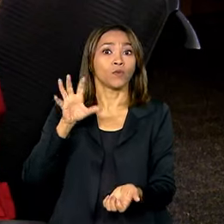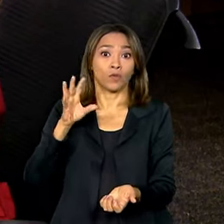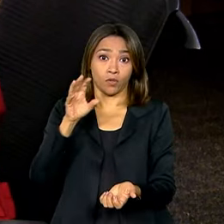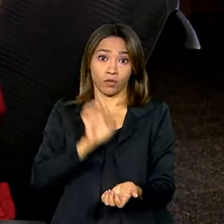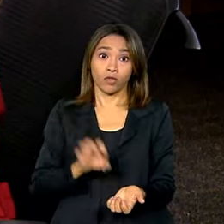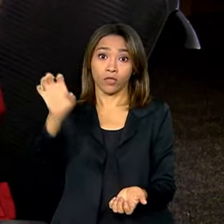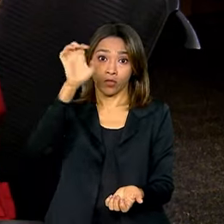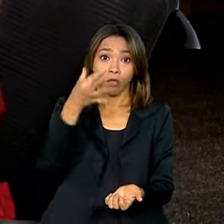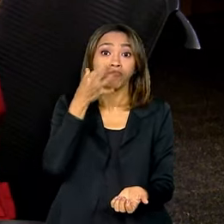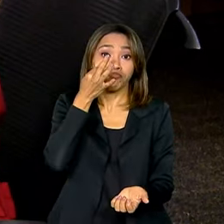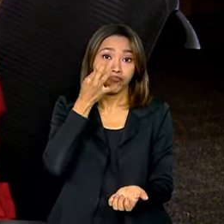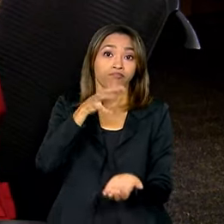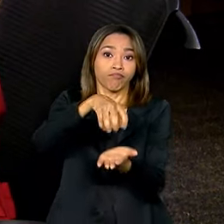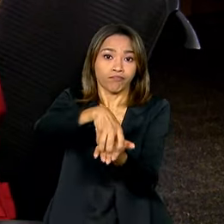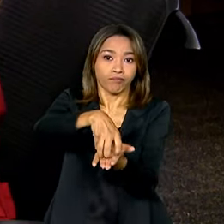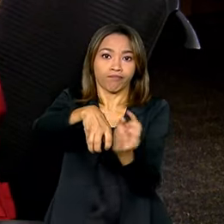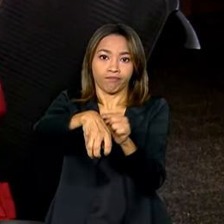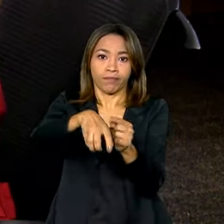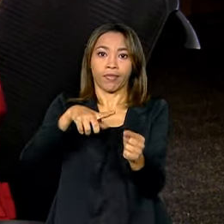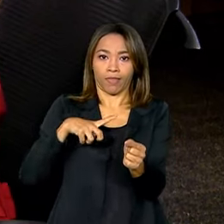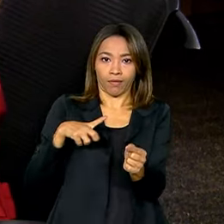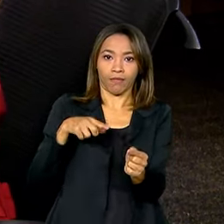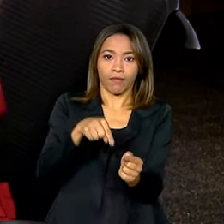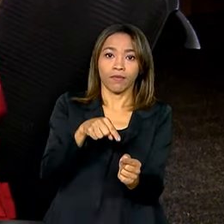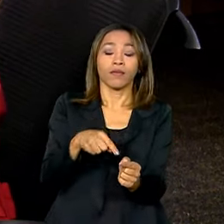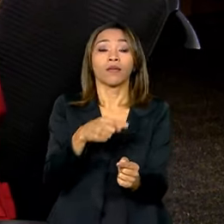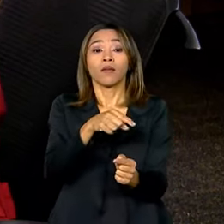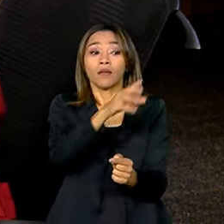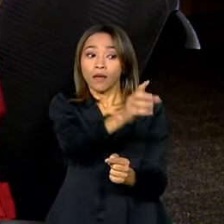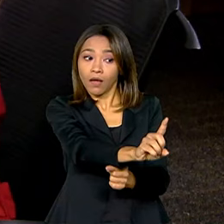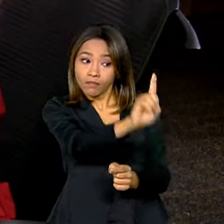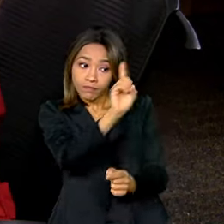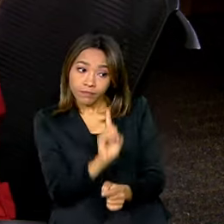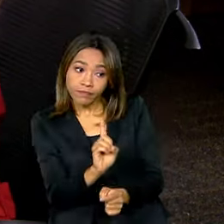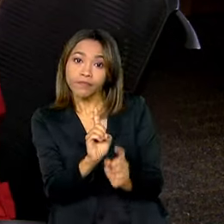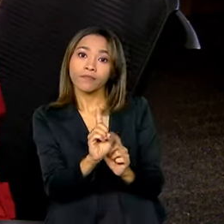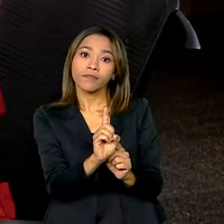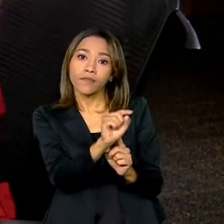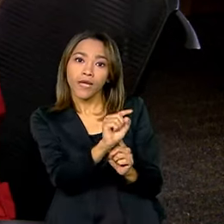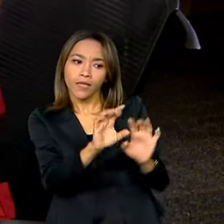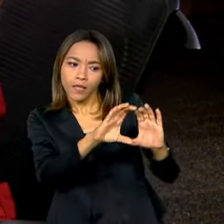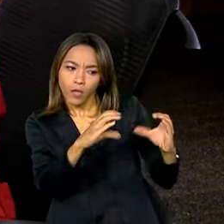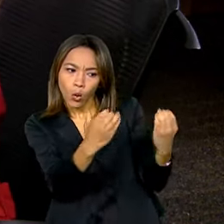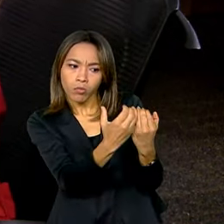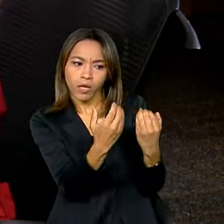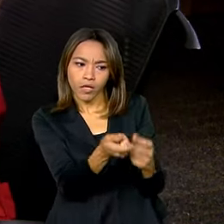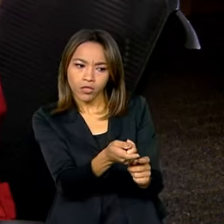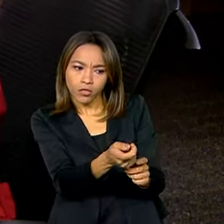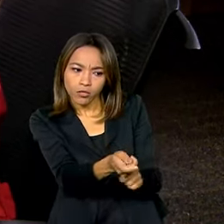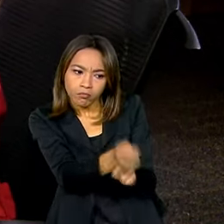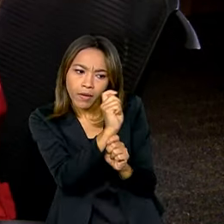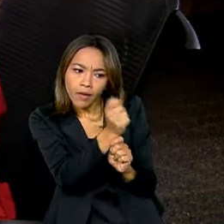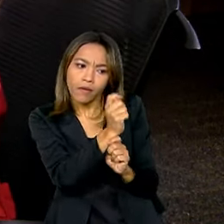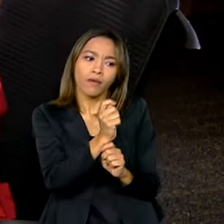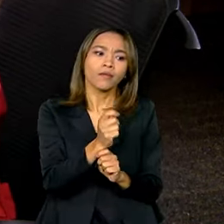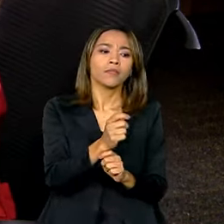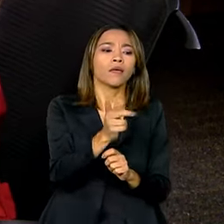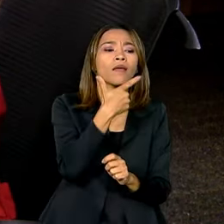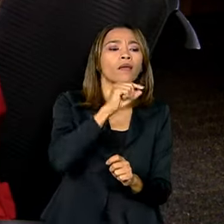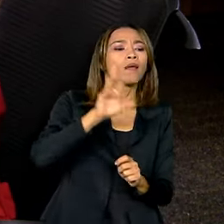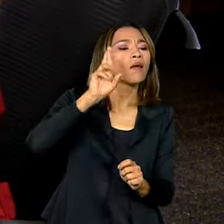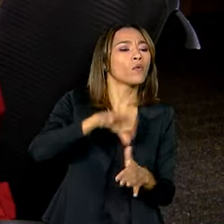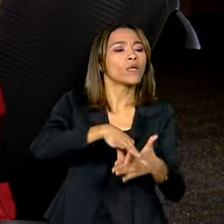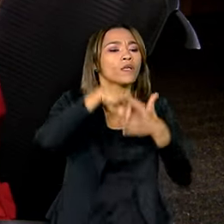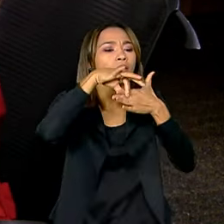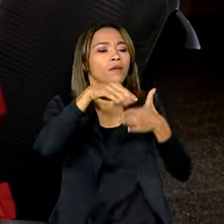pescadores dos estados, né? O pescador sempre se vale, ele está na comunidade dele, ele se vale da liderança que está na colônia